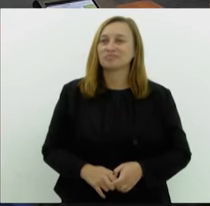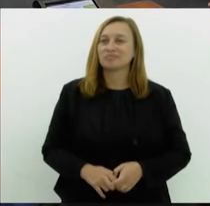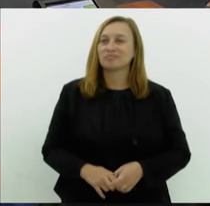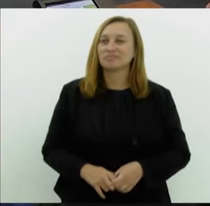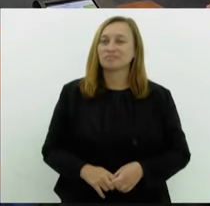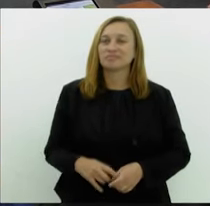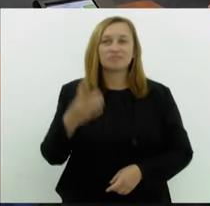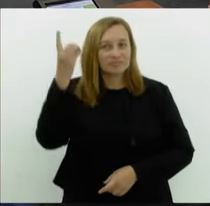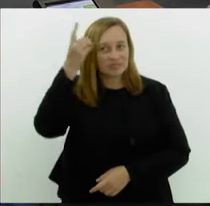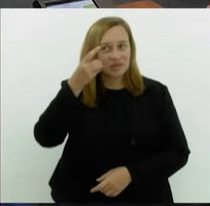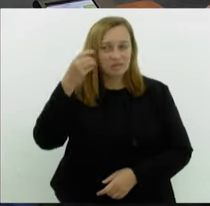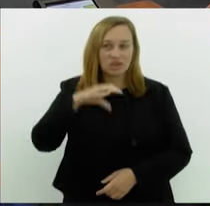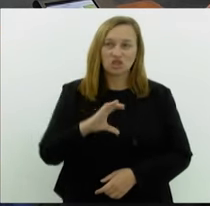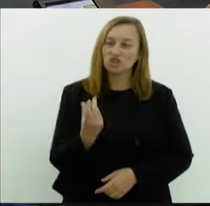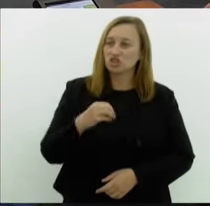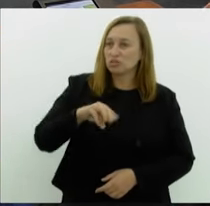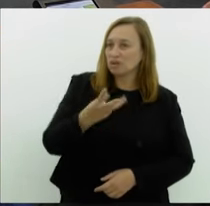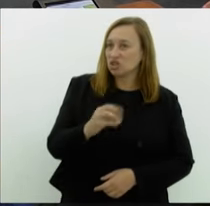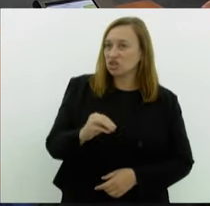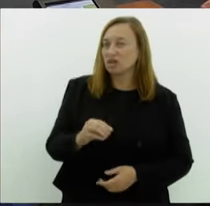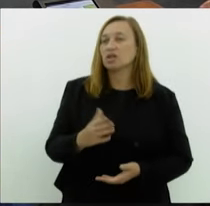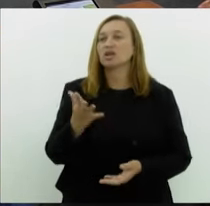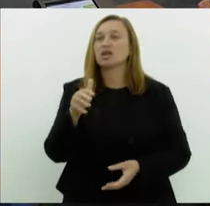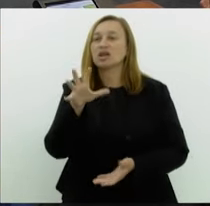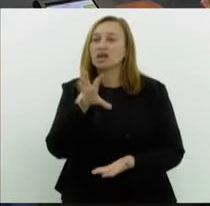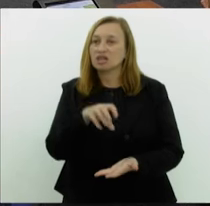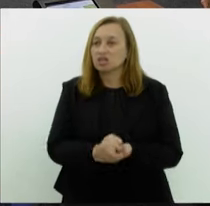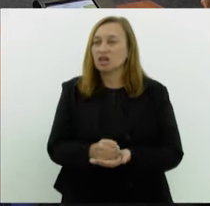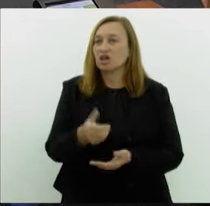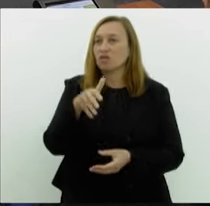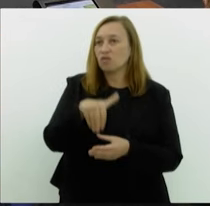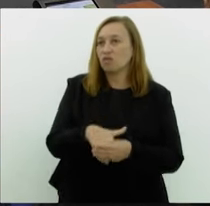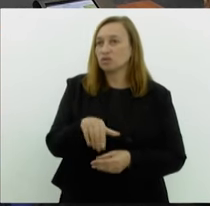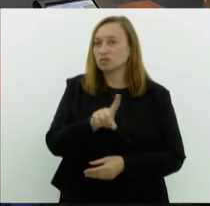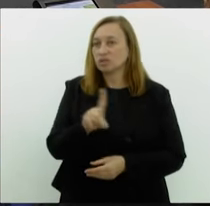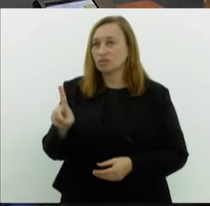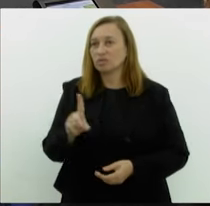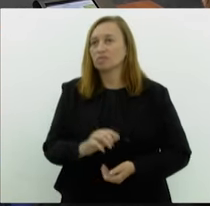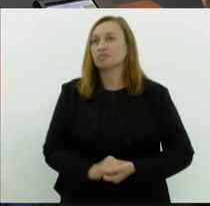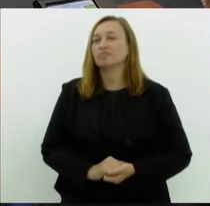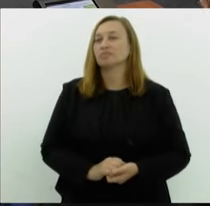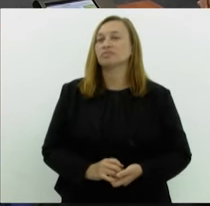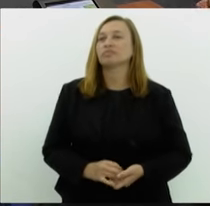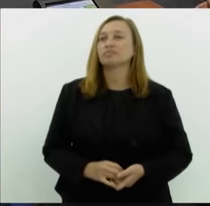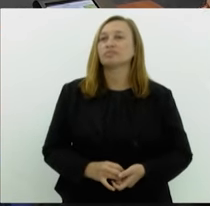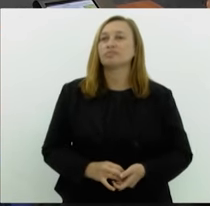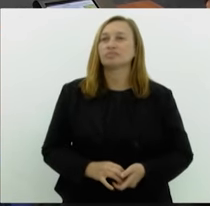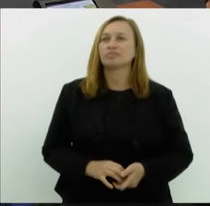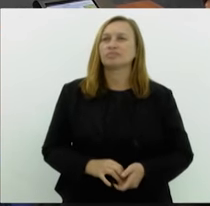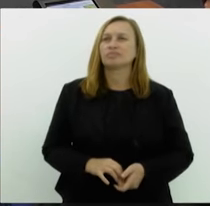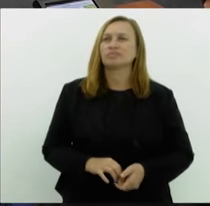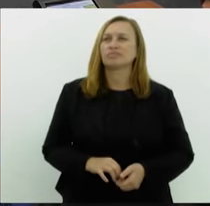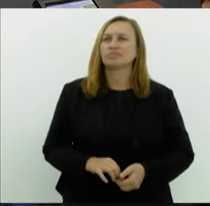Deputado Chico Machado, por favor. Eu queria deixar registrado meu voto não. Ok. Muito obrigado.